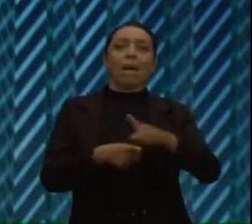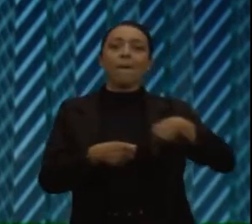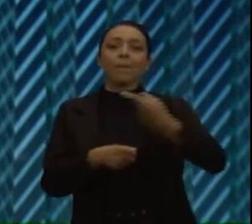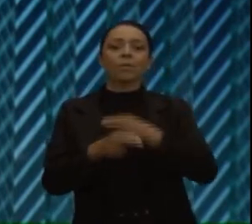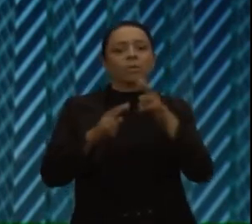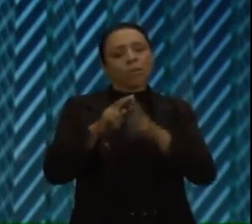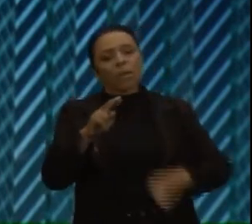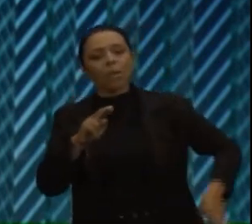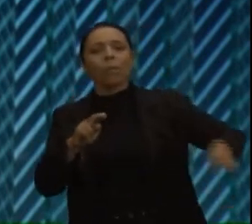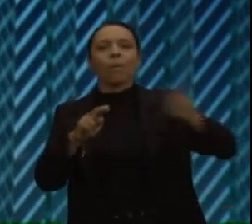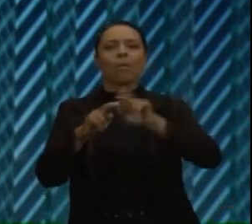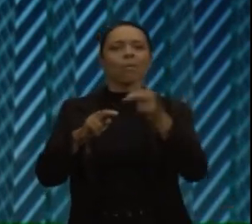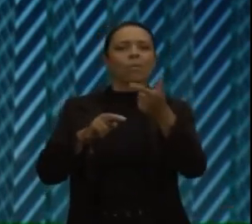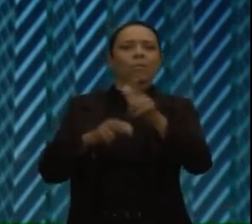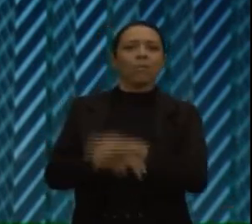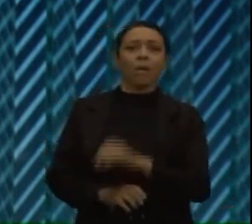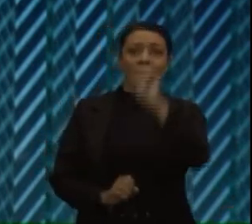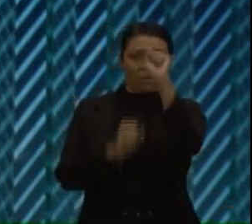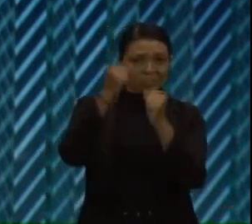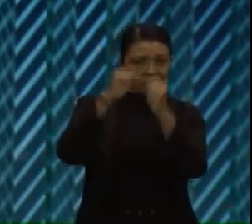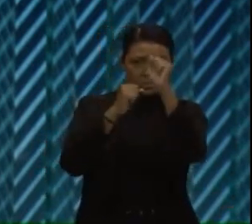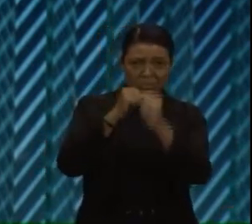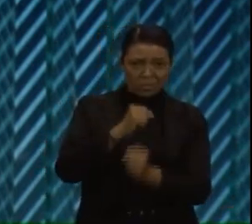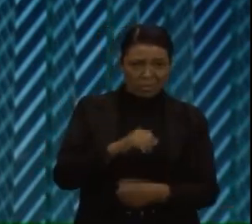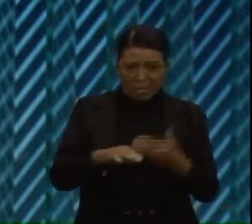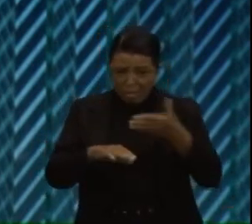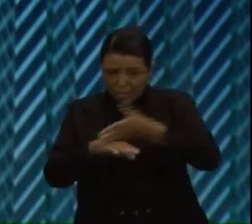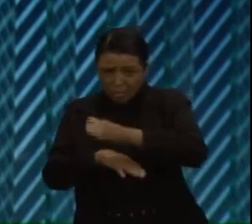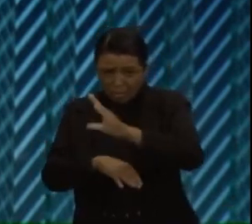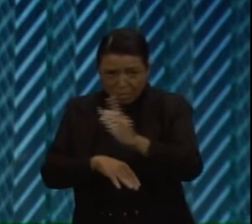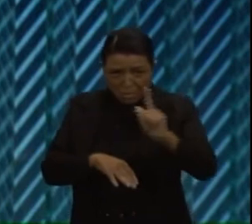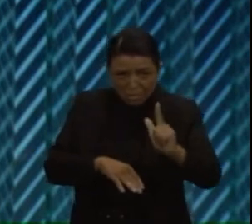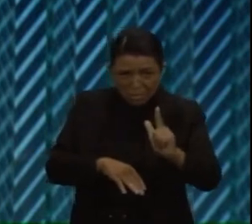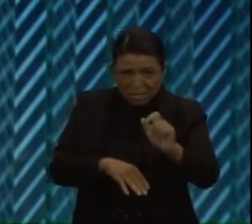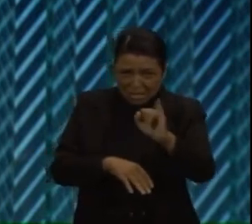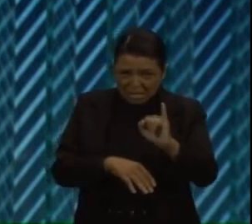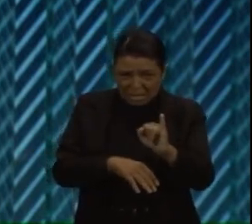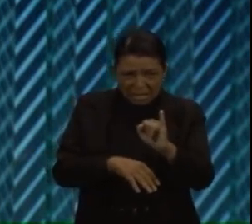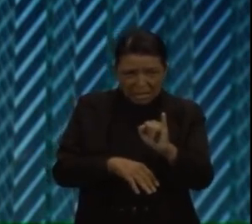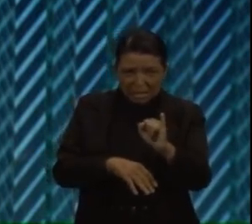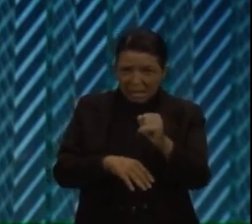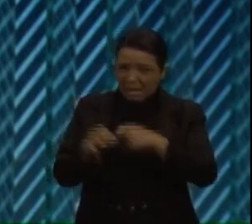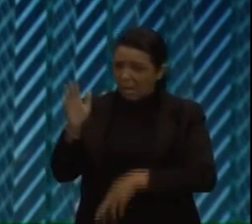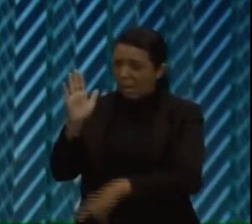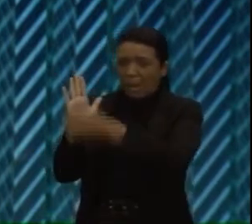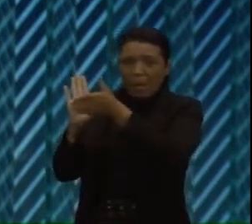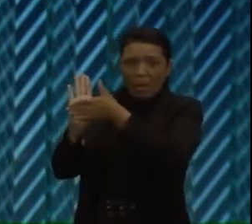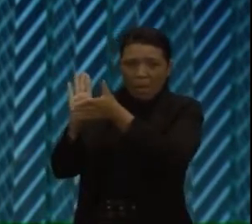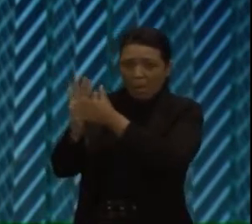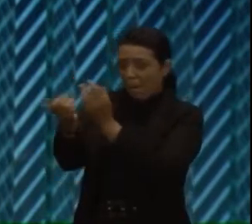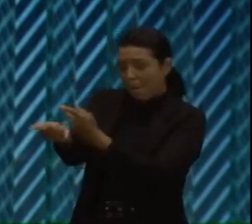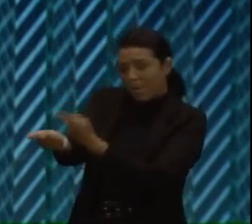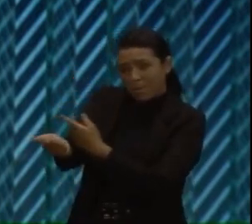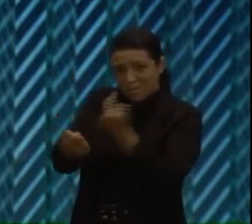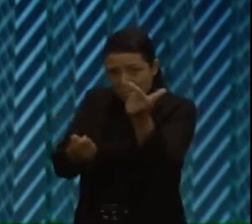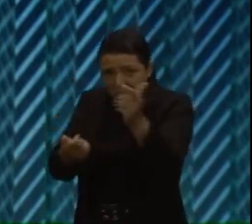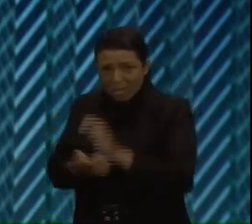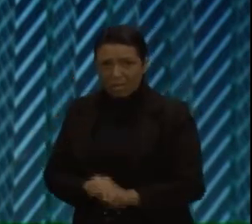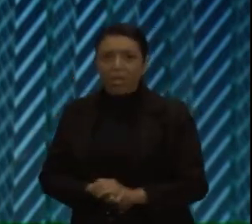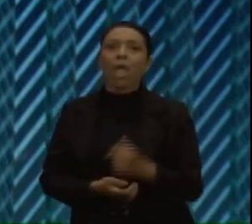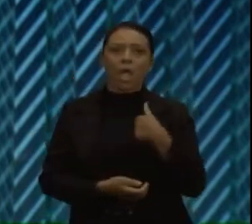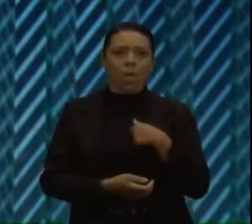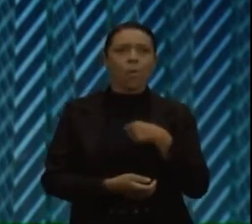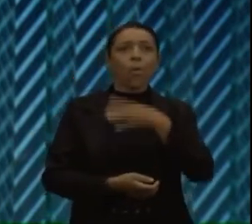nenhuma indústria vem para Campina Grande sem logística e é por isso que eu André que em 4 meses e meio atraí uma montadora de motos